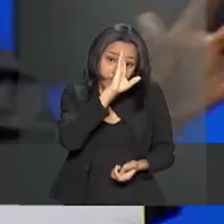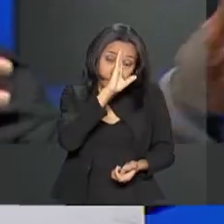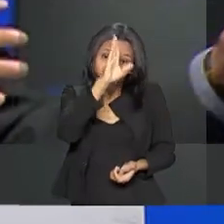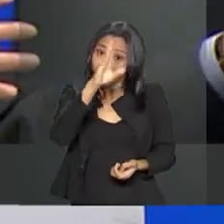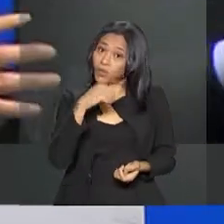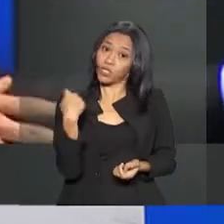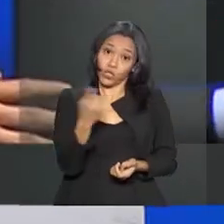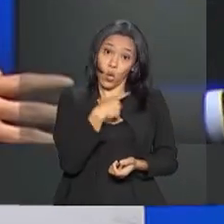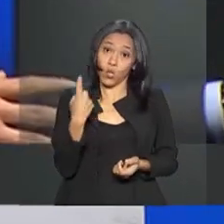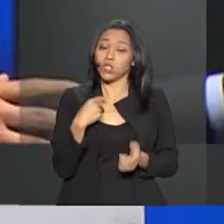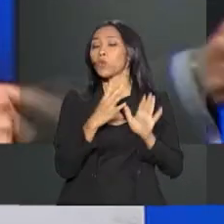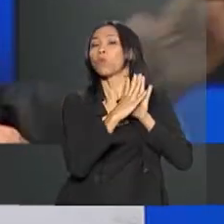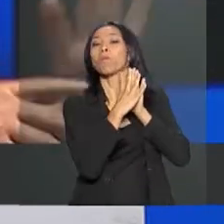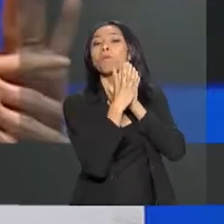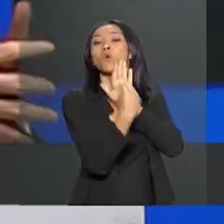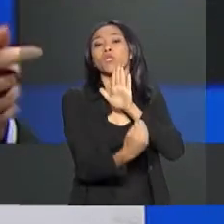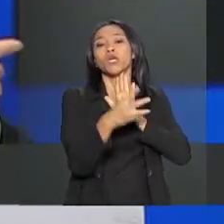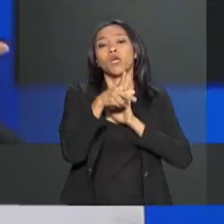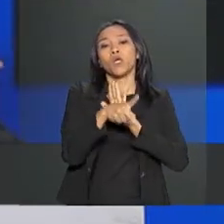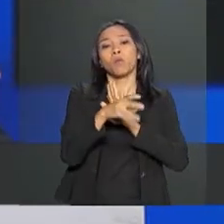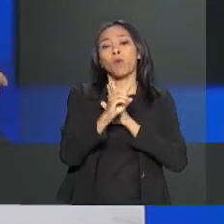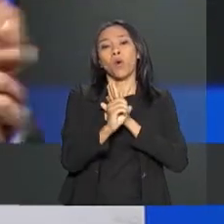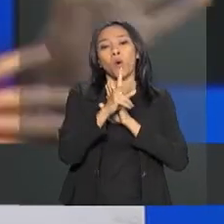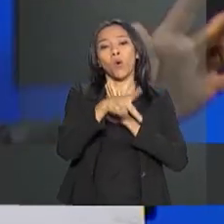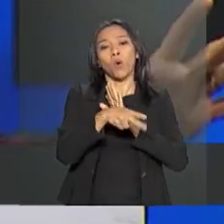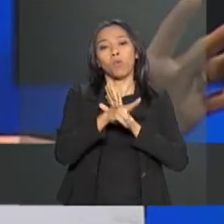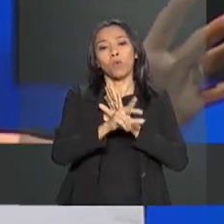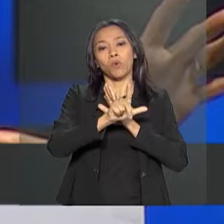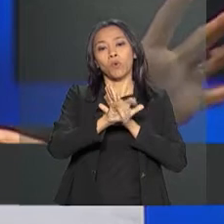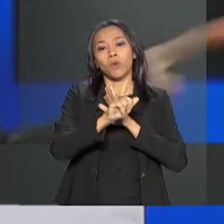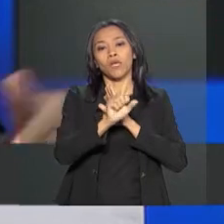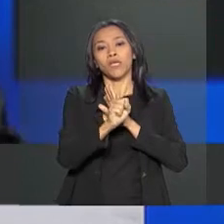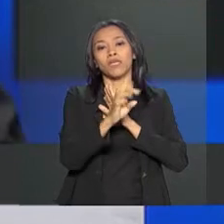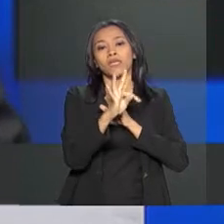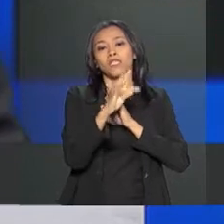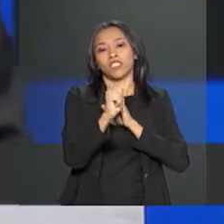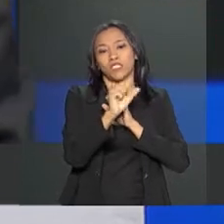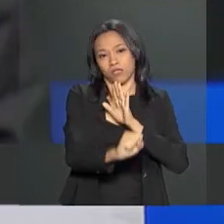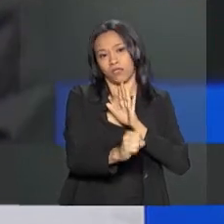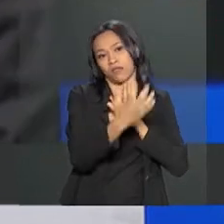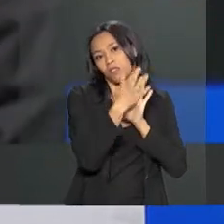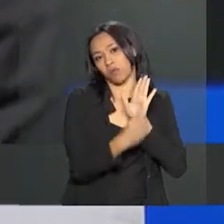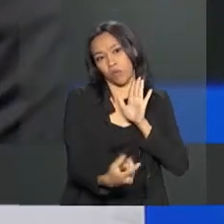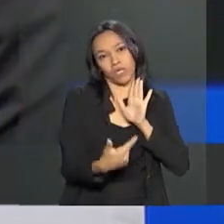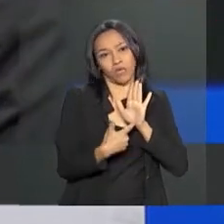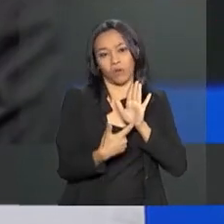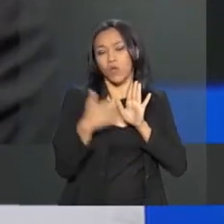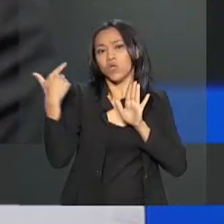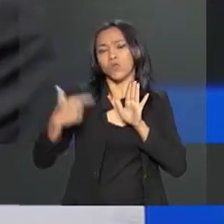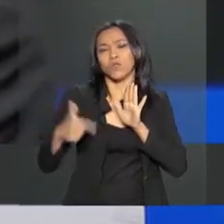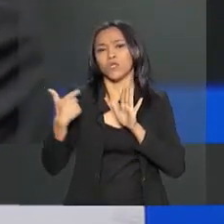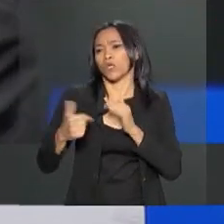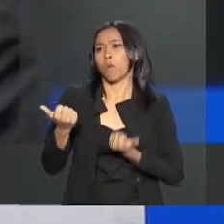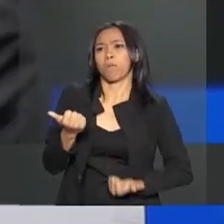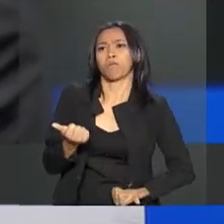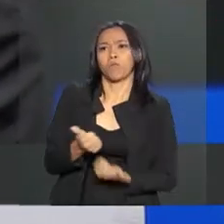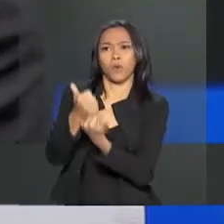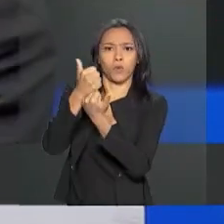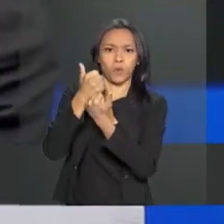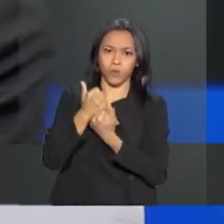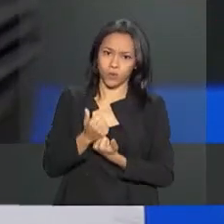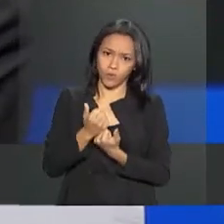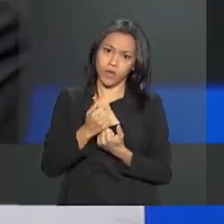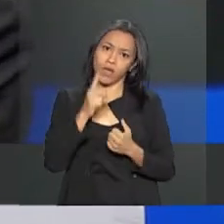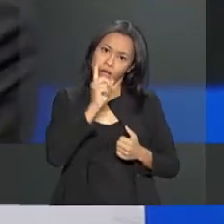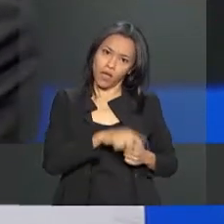instantes populistas, em que as medidas eram populistas e não, digamos assim, de apoio a populares, mas